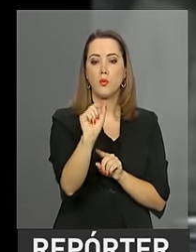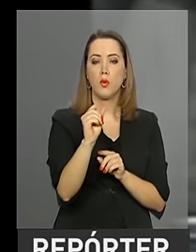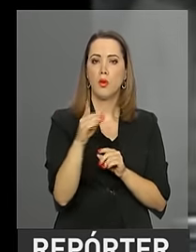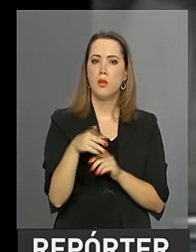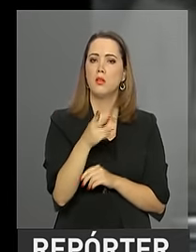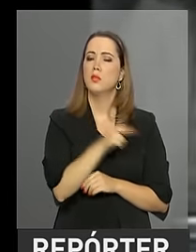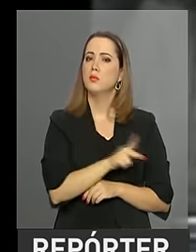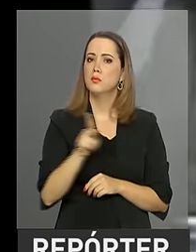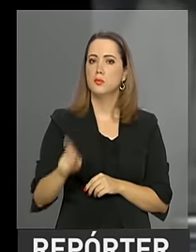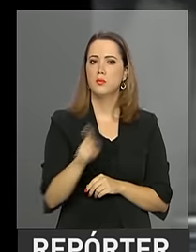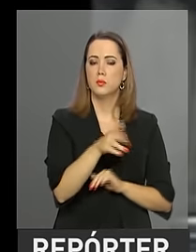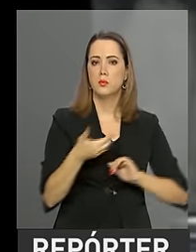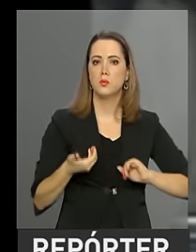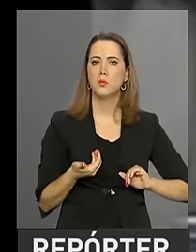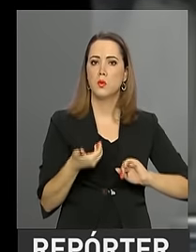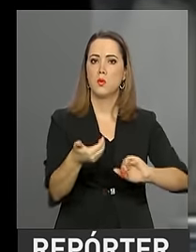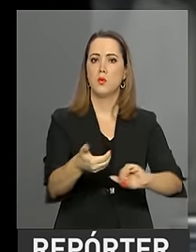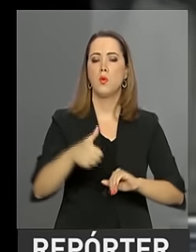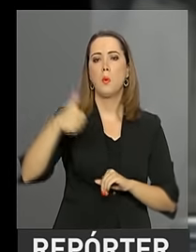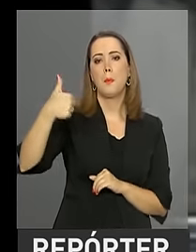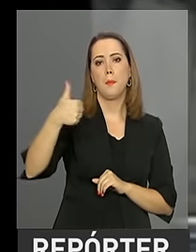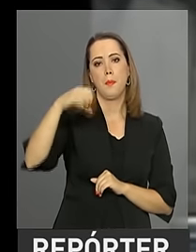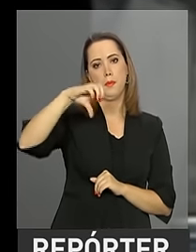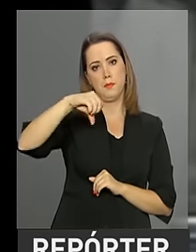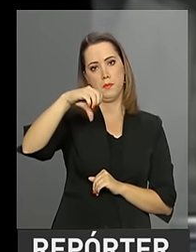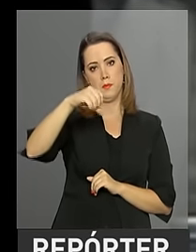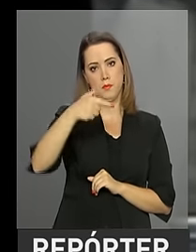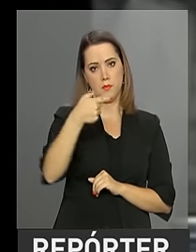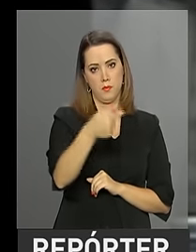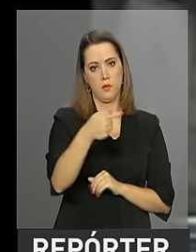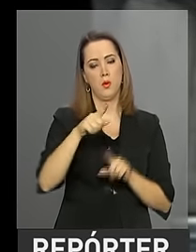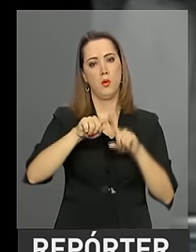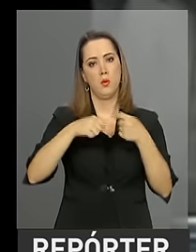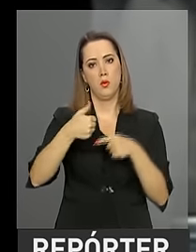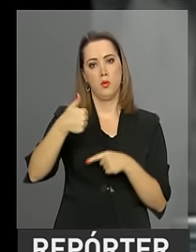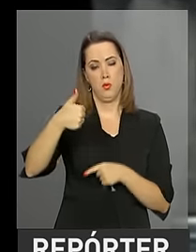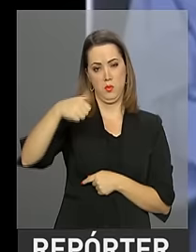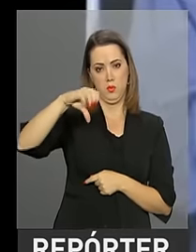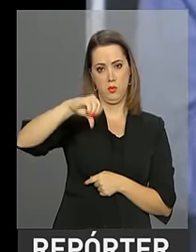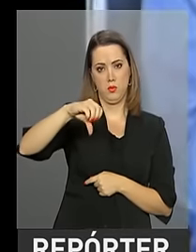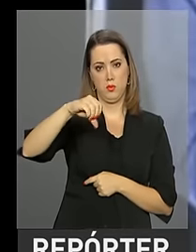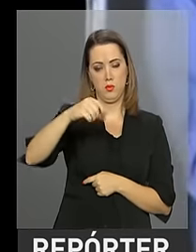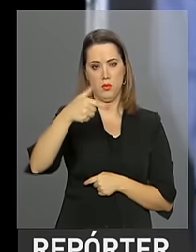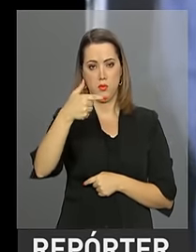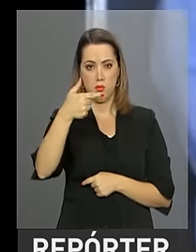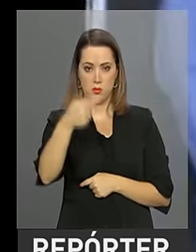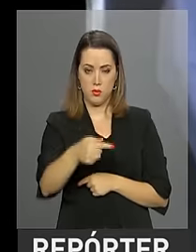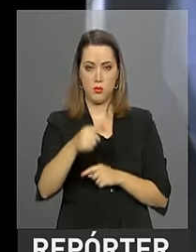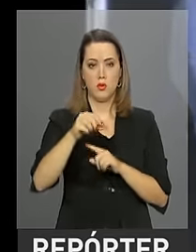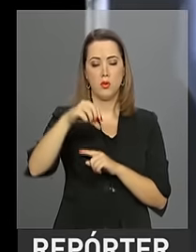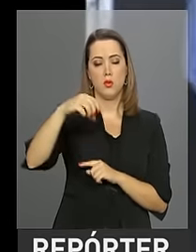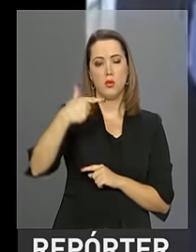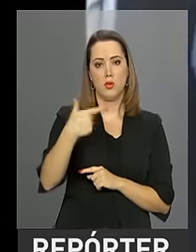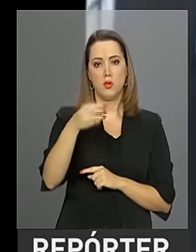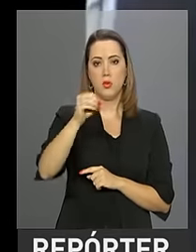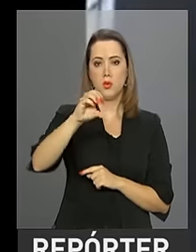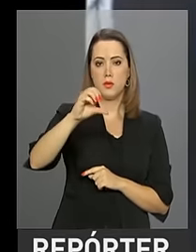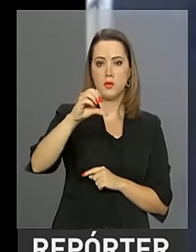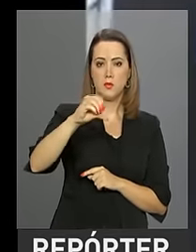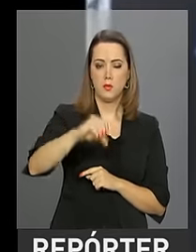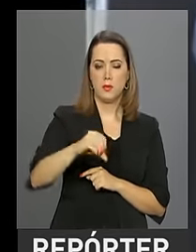presidiu a câmara dos deputados em 1997 99 e 2009 em 2010 elegeu-se